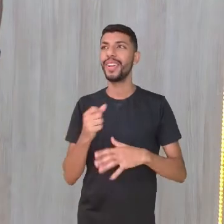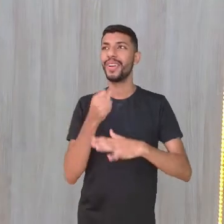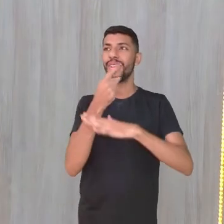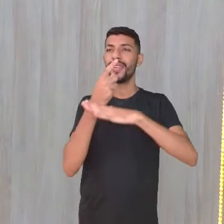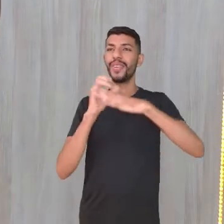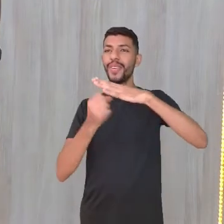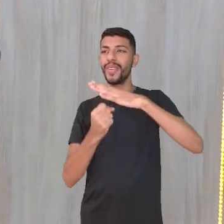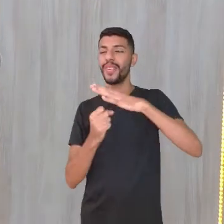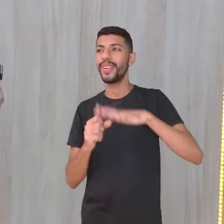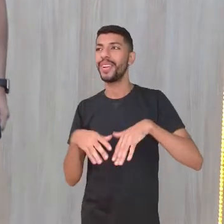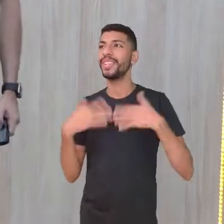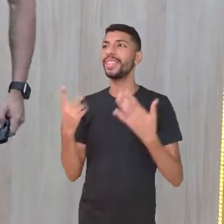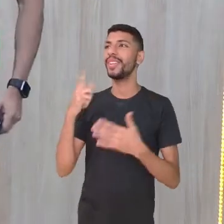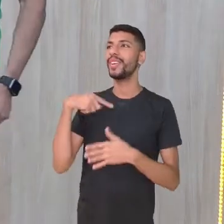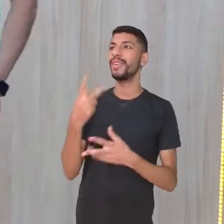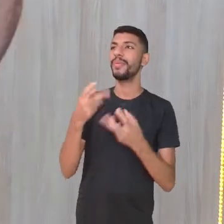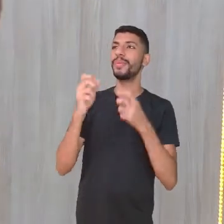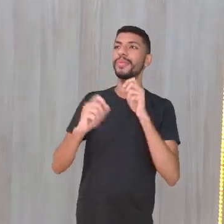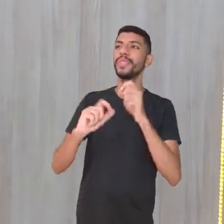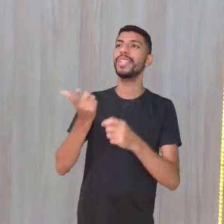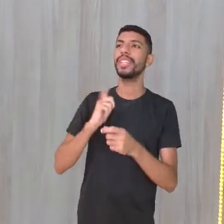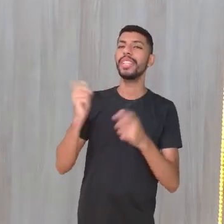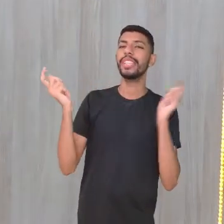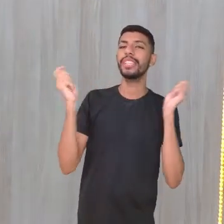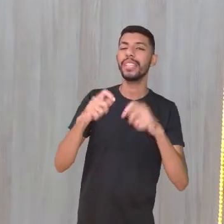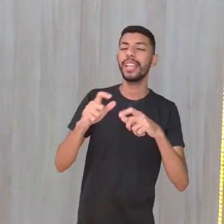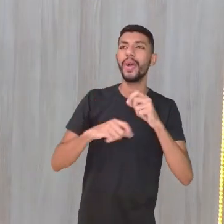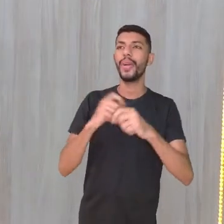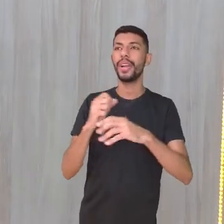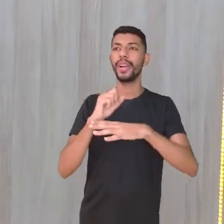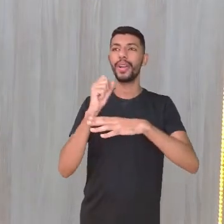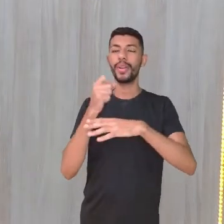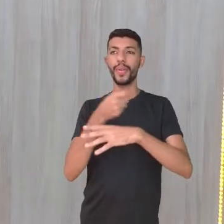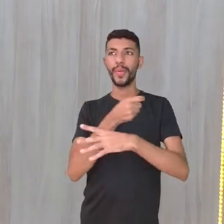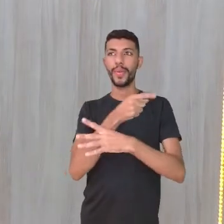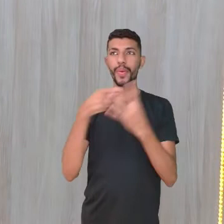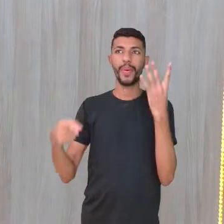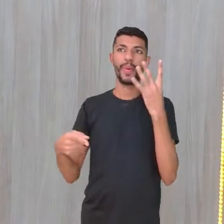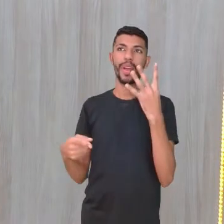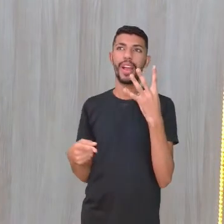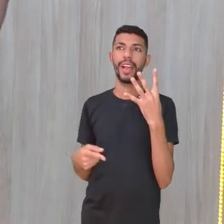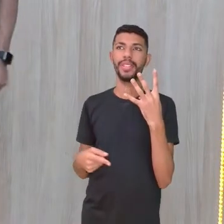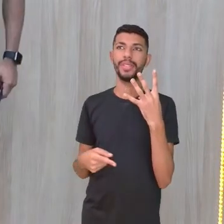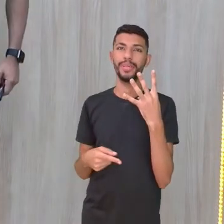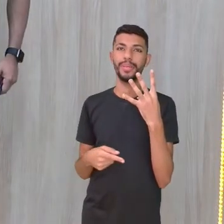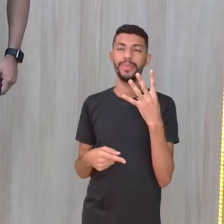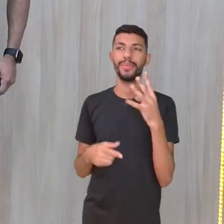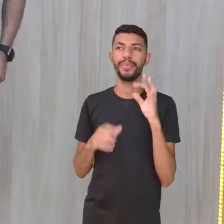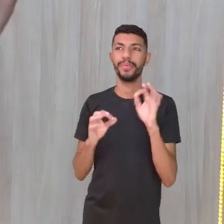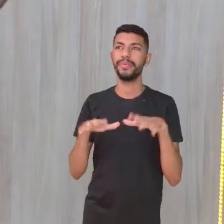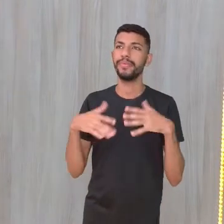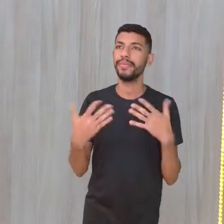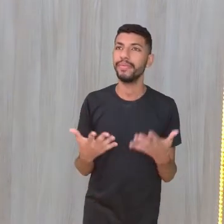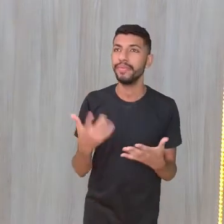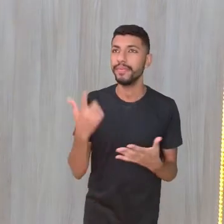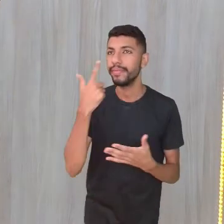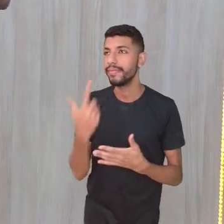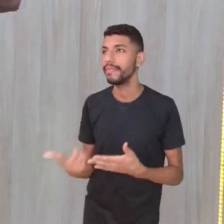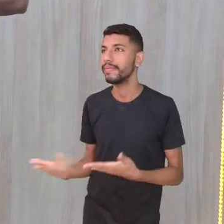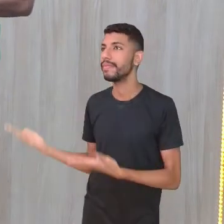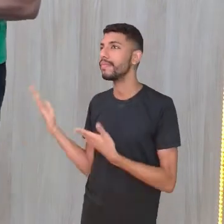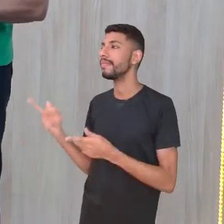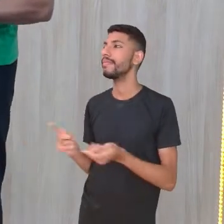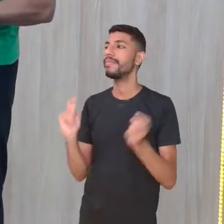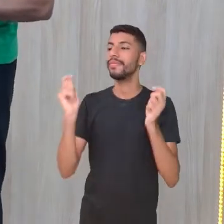1/8? A gente viu aí que coube 1, 2, 3, coube 4. Então, cabe